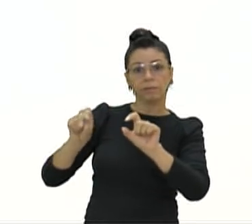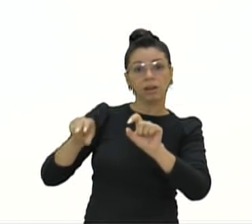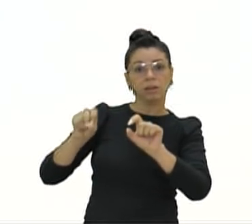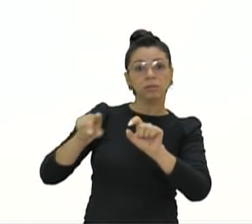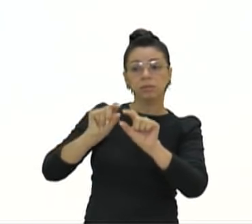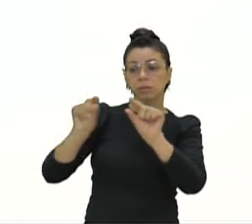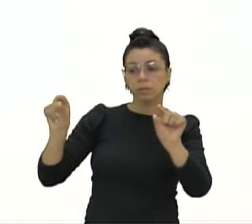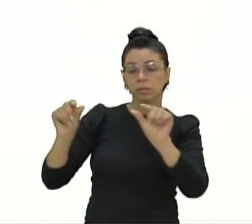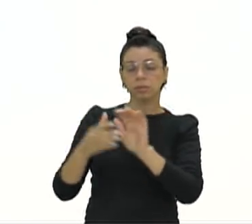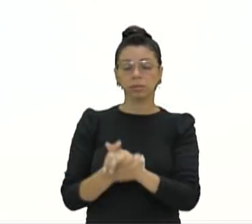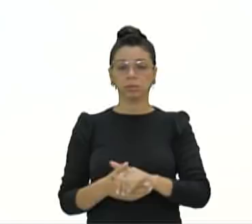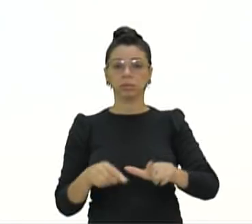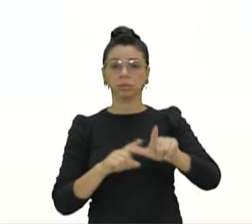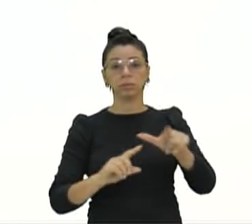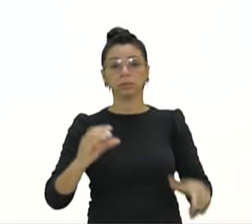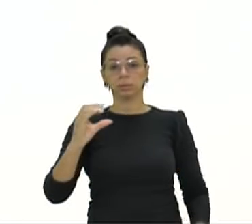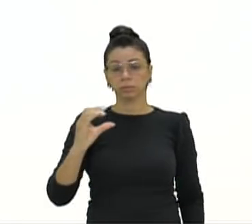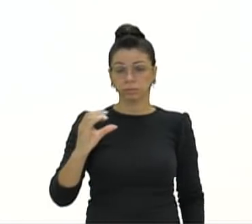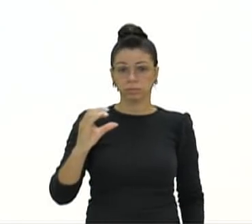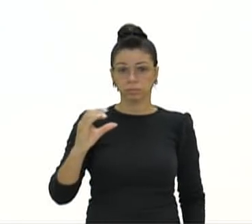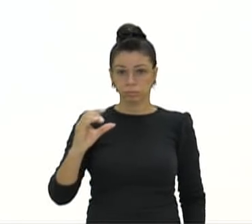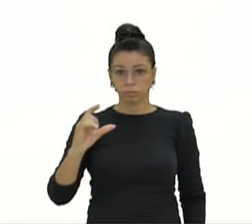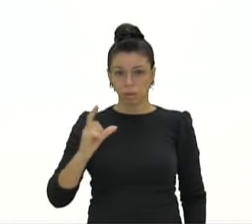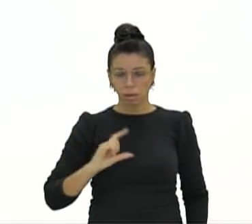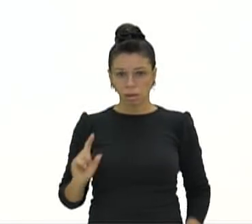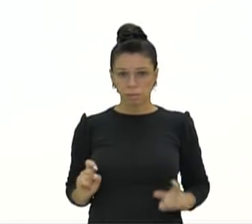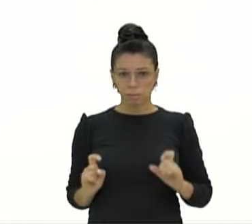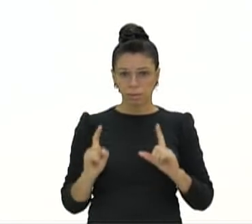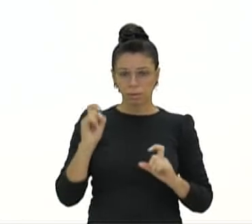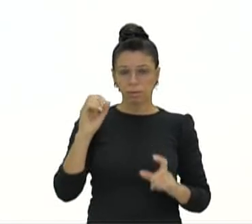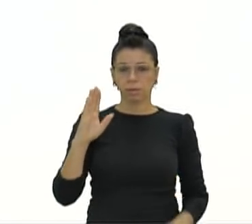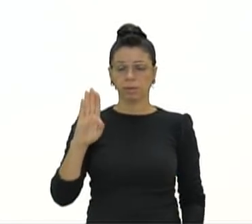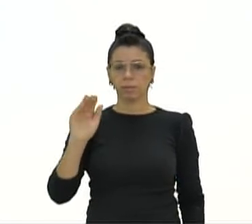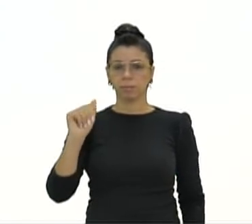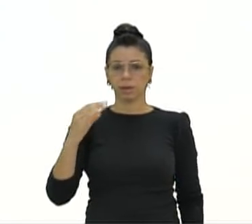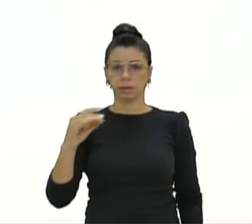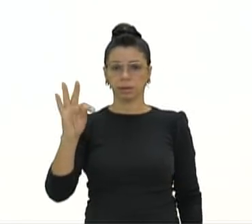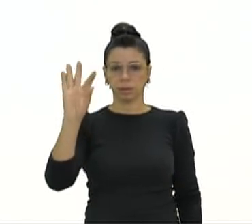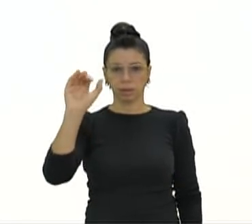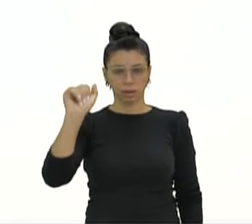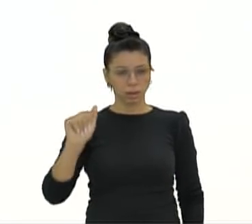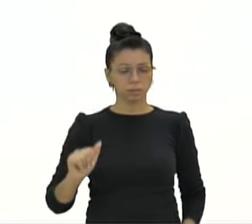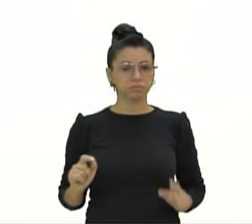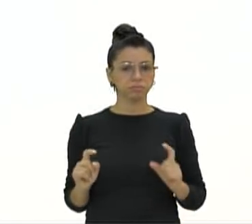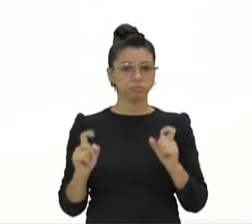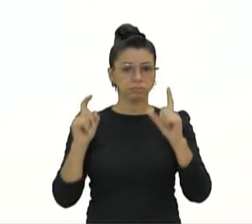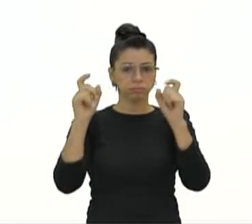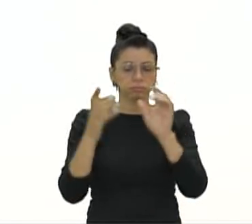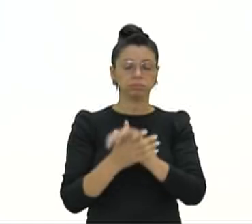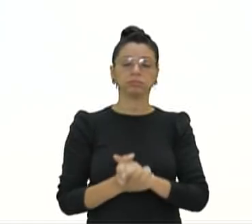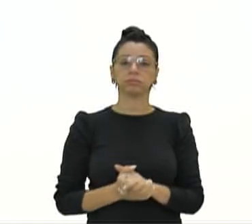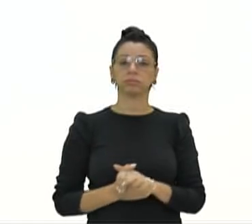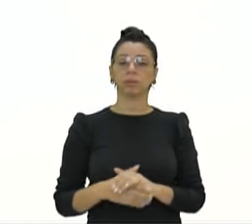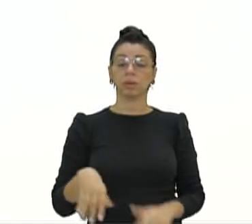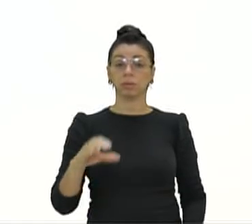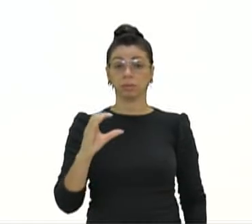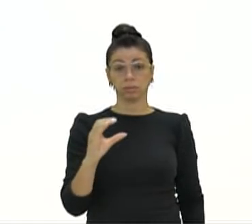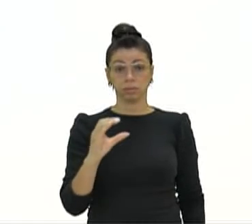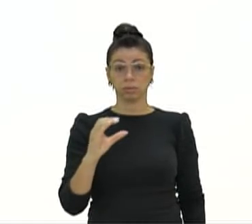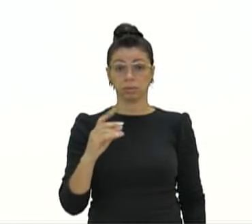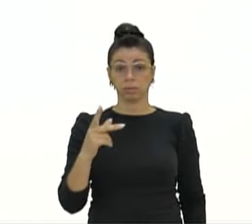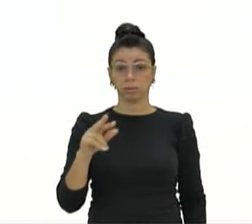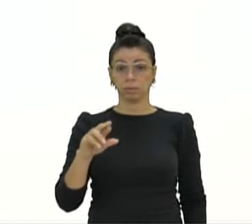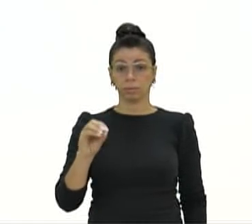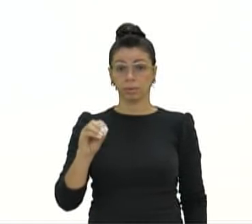SARS-CoV-2. A letra C é uma bactéria chamada SARS-CoV-2. Ou a letra C é um